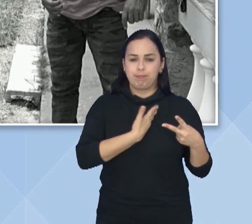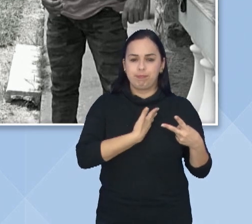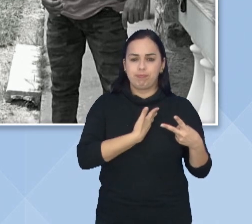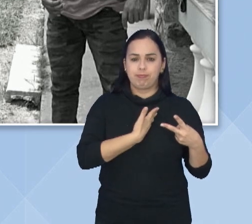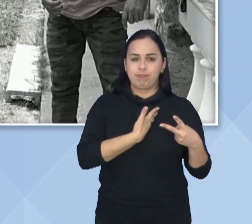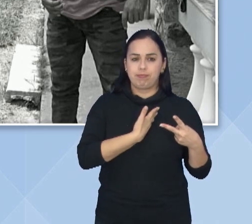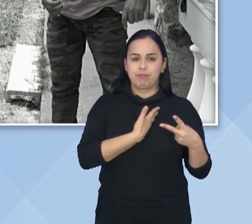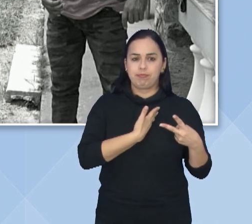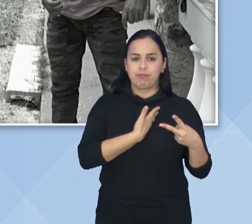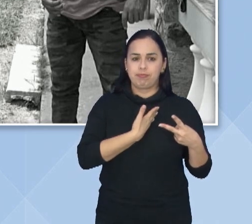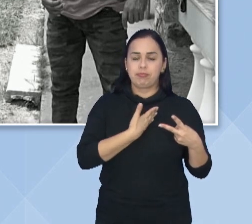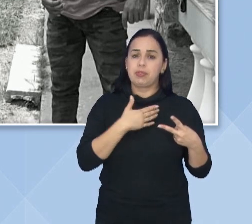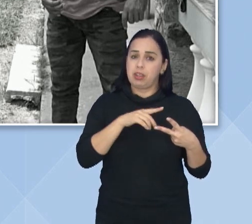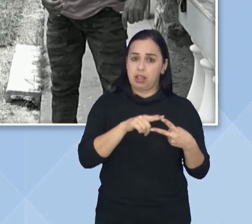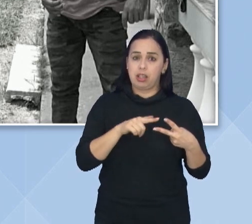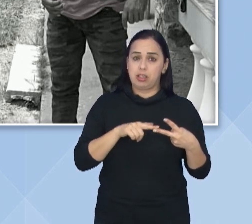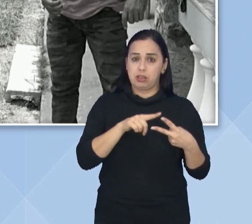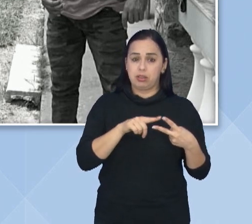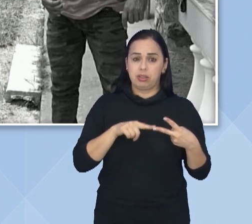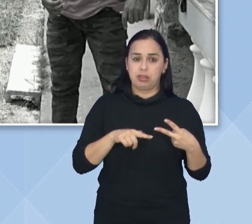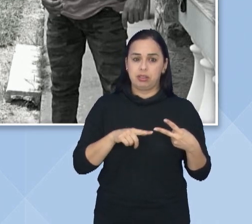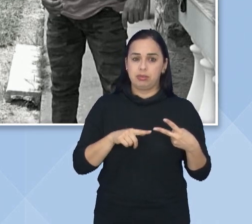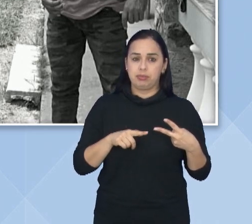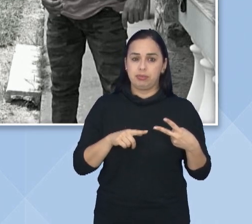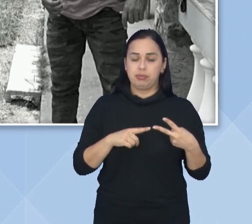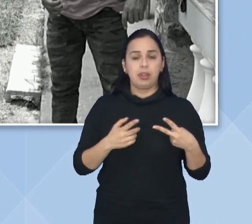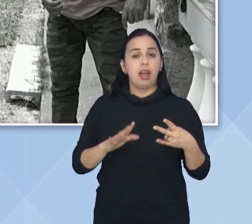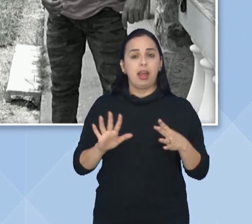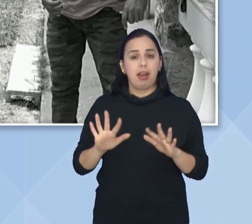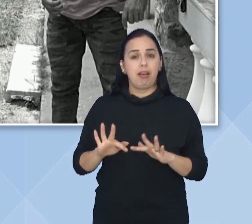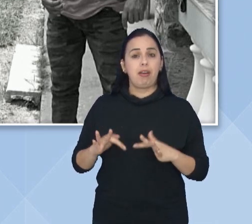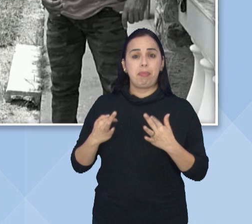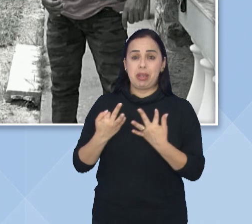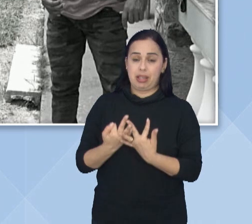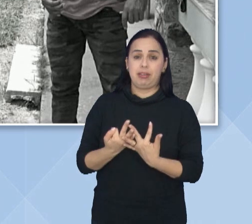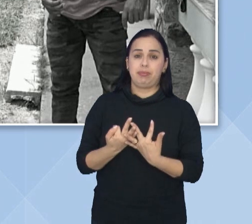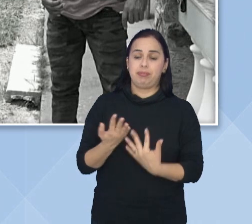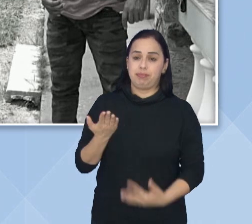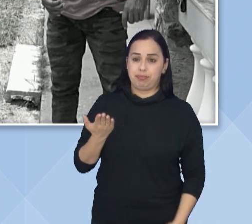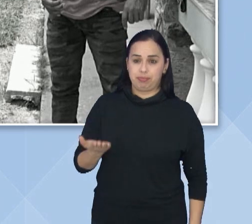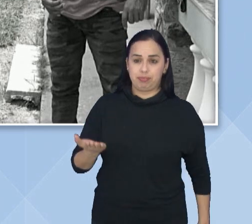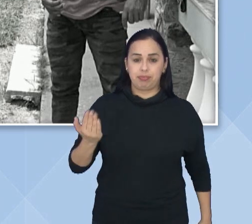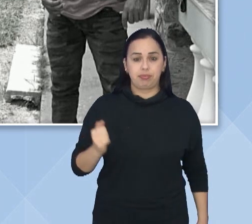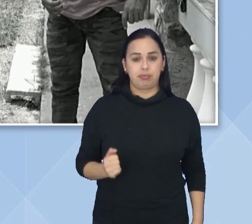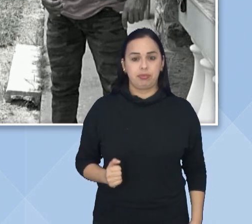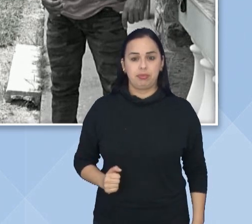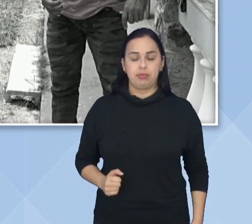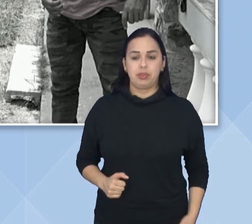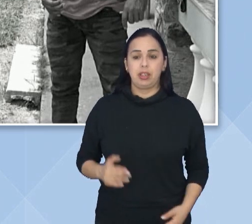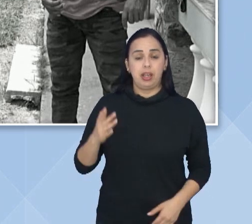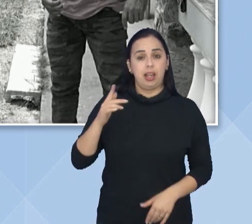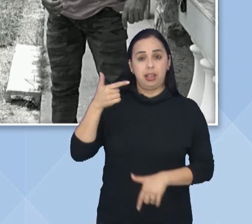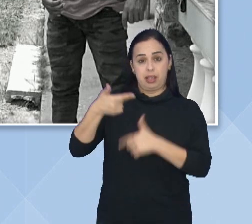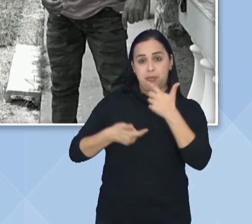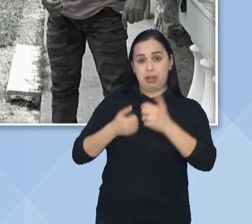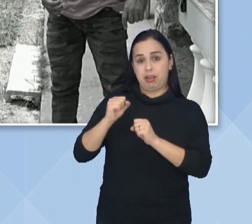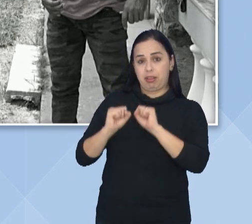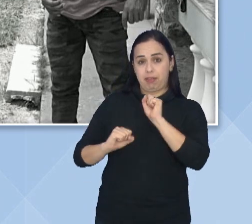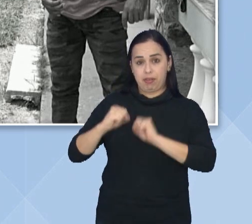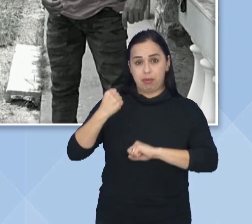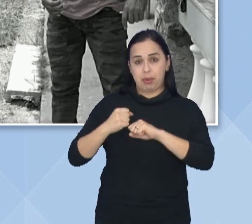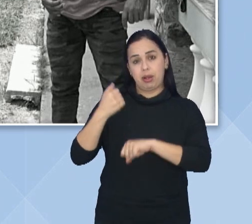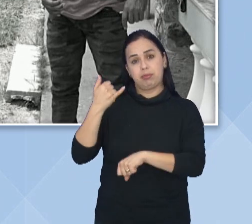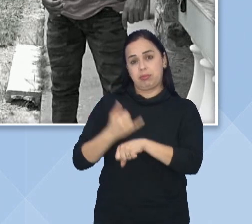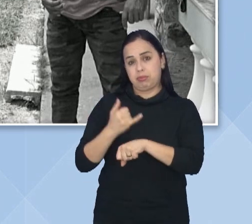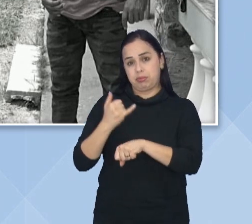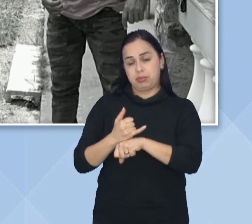filhas únicas e as duas são os familiares de Lorival. Ele era metalúrgico, ele